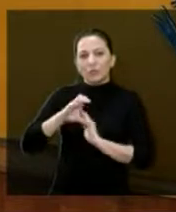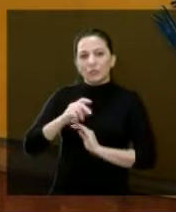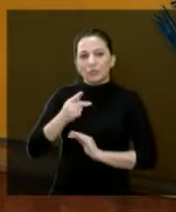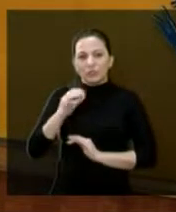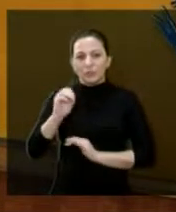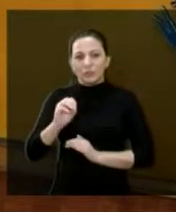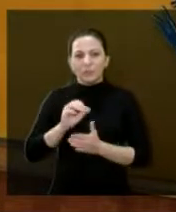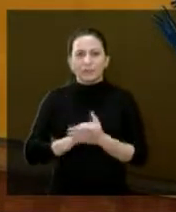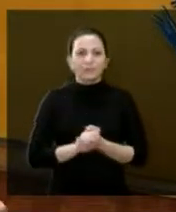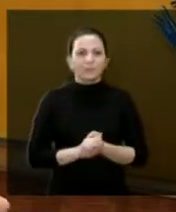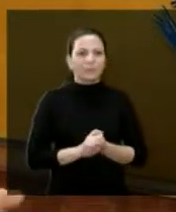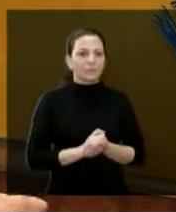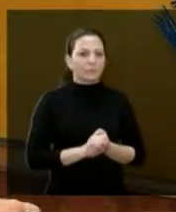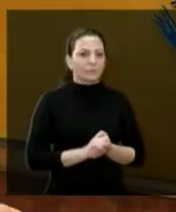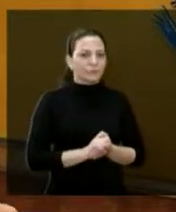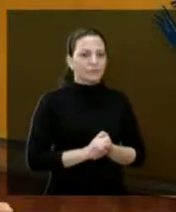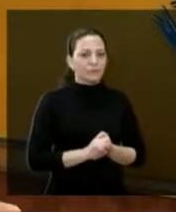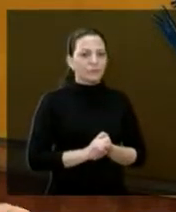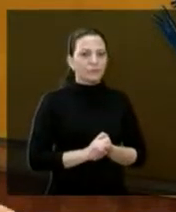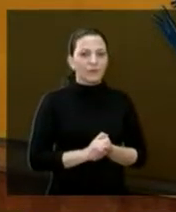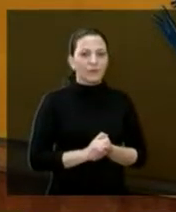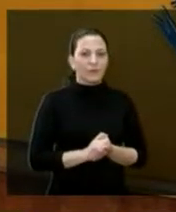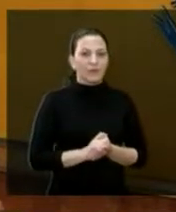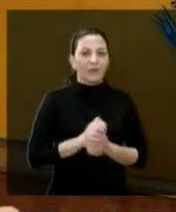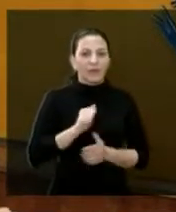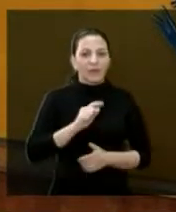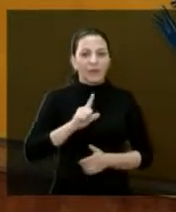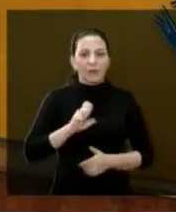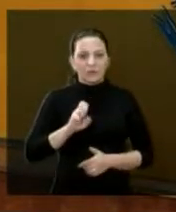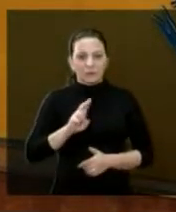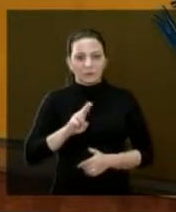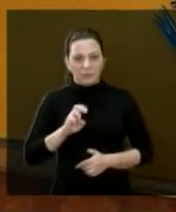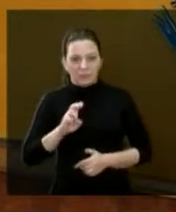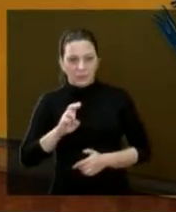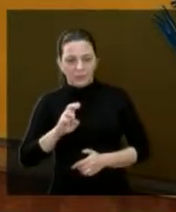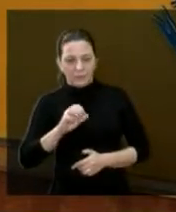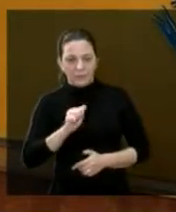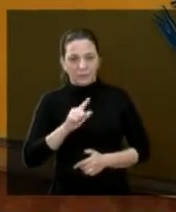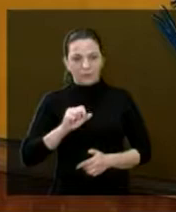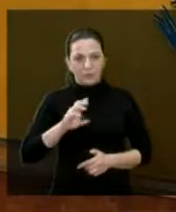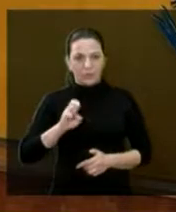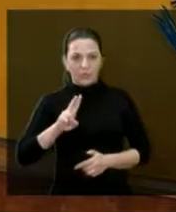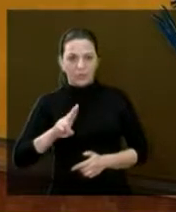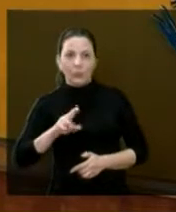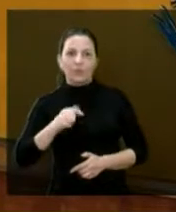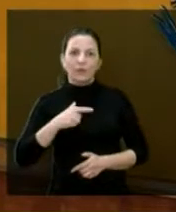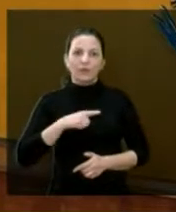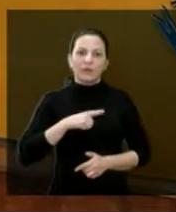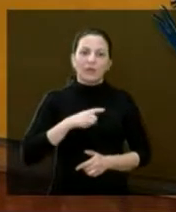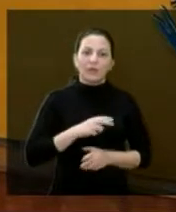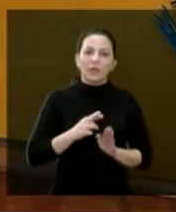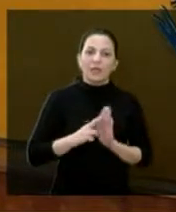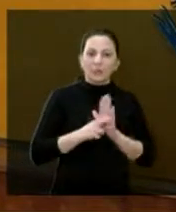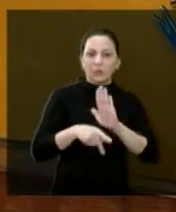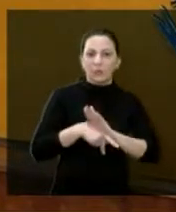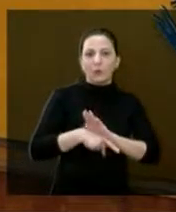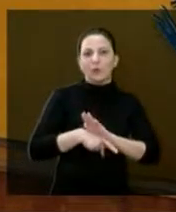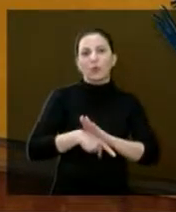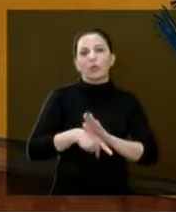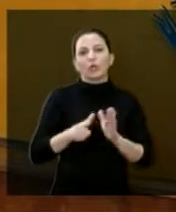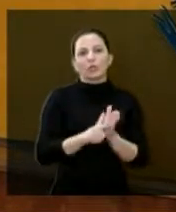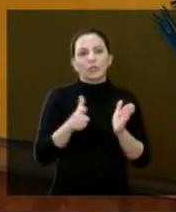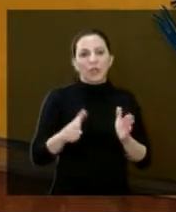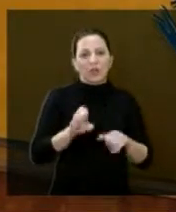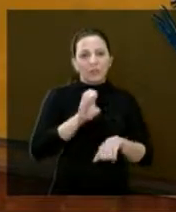Bom, mas foi assim. A senhora reparou que o Alceu tem muita história. Ele foi correspondente do jornal O Estado de São Paulo, aqui